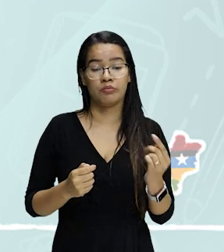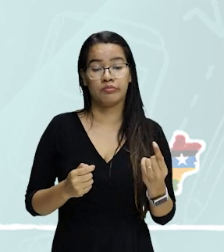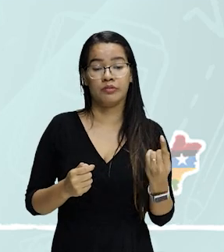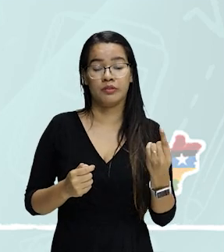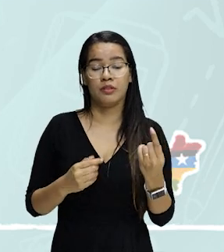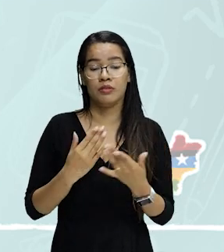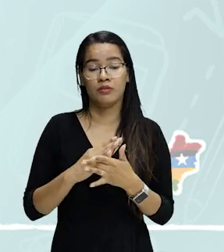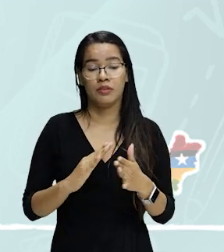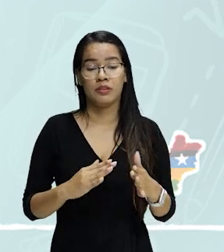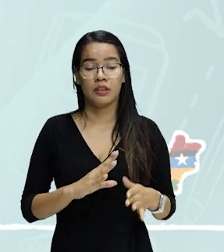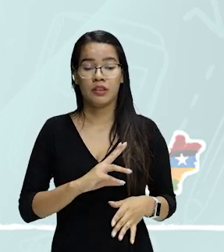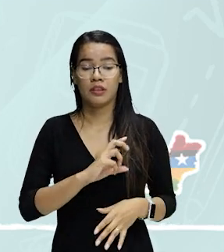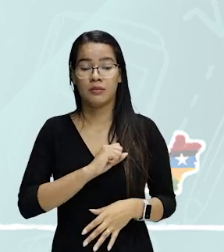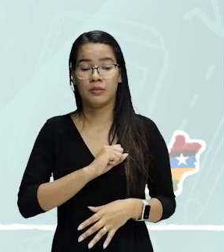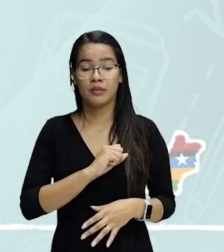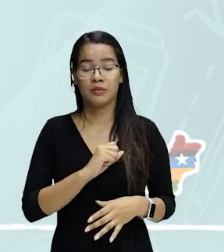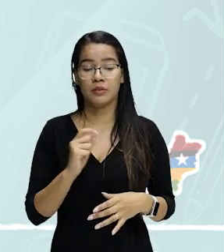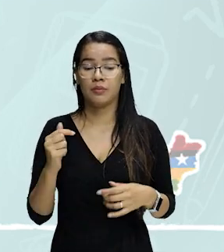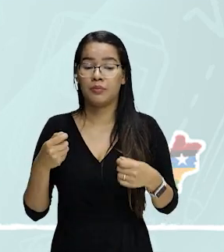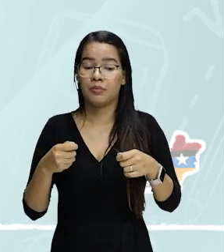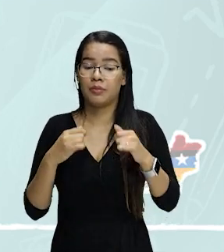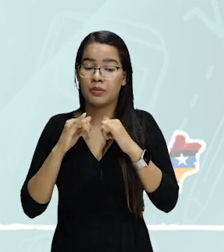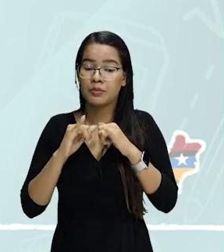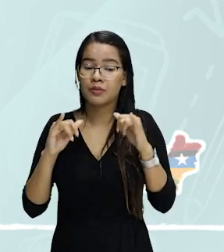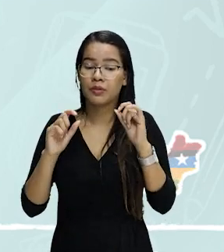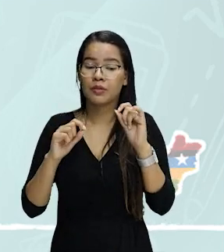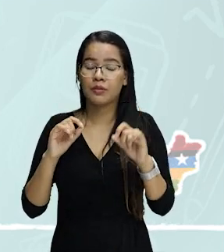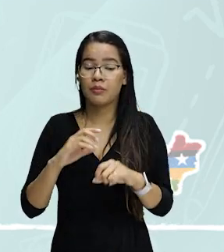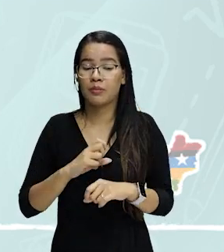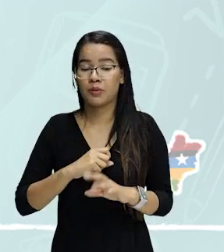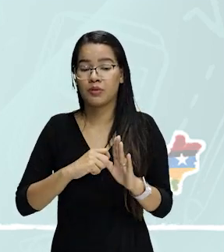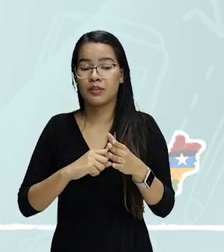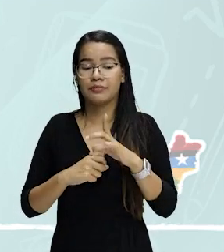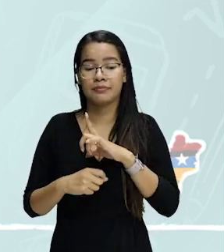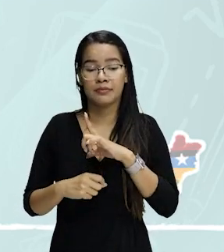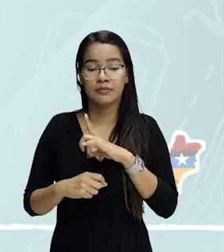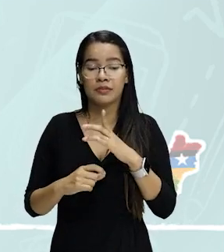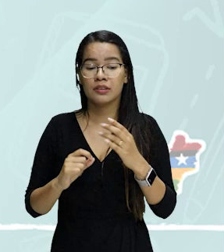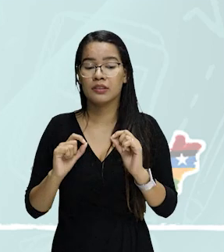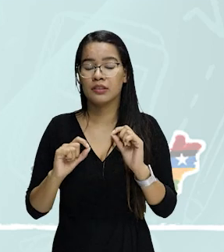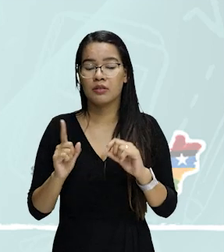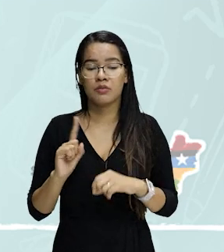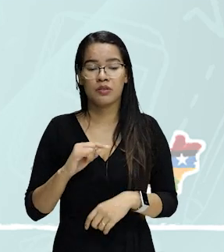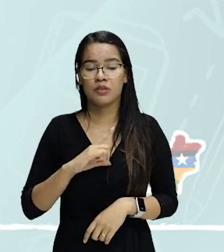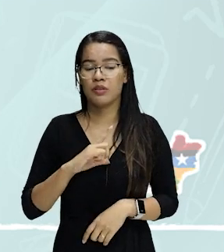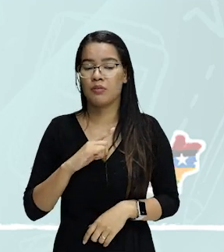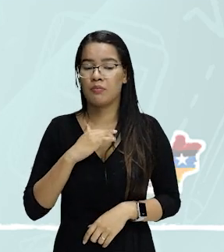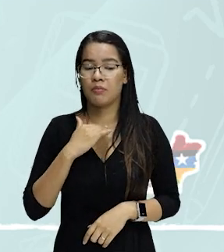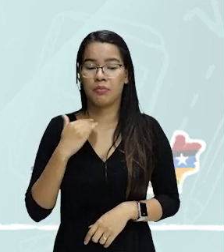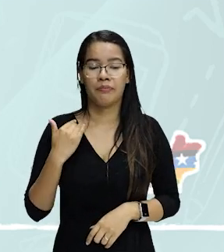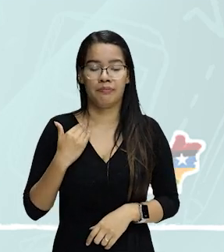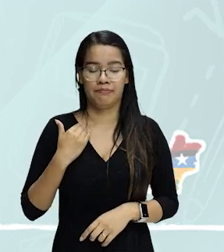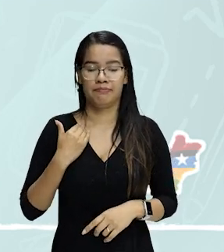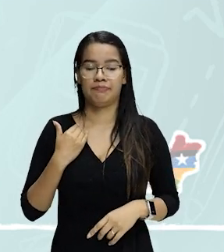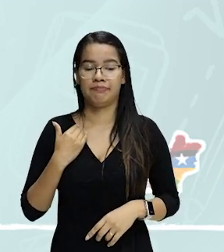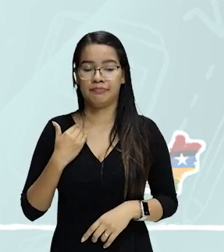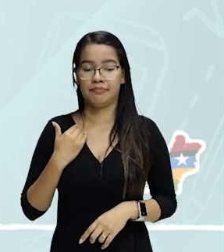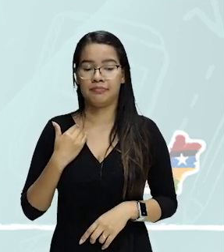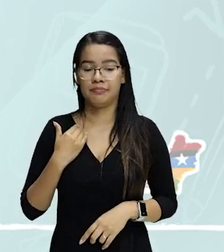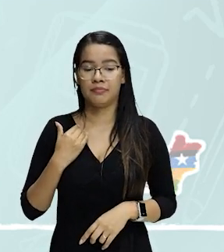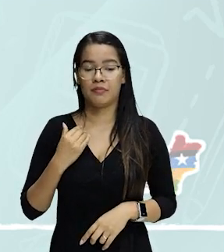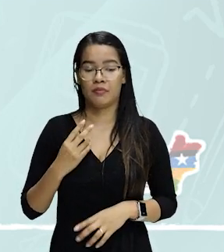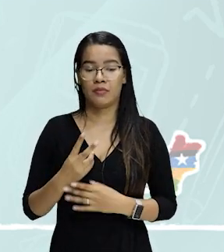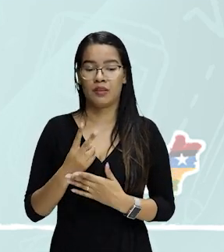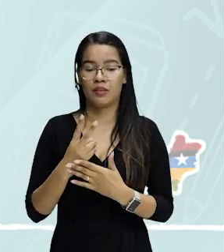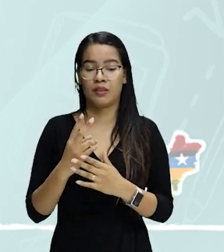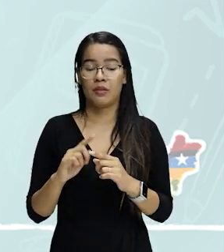de quem ama, eu possa me dizer do amor que tive, que não seja imortal, posto que a chama, mas